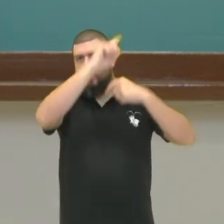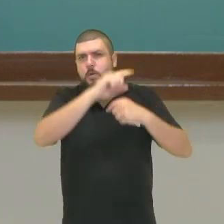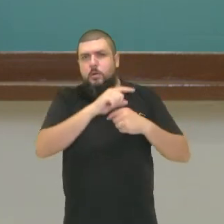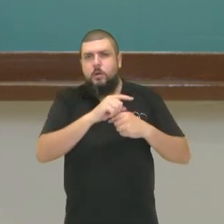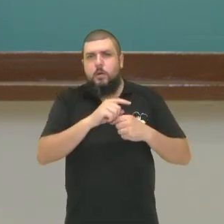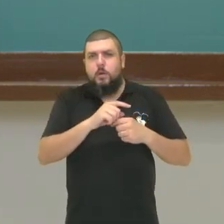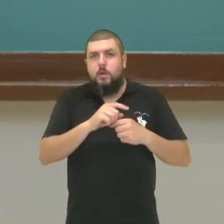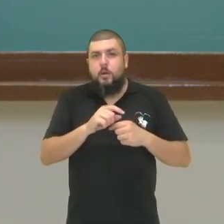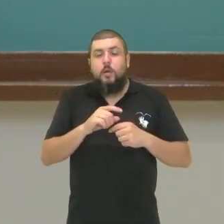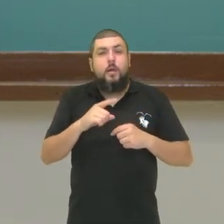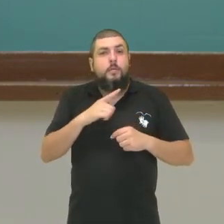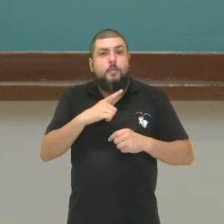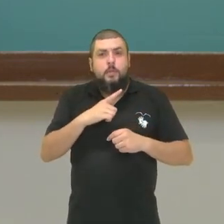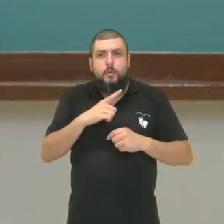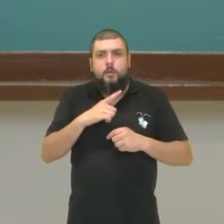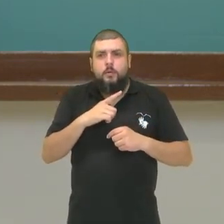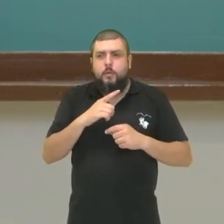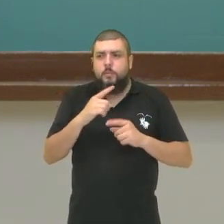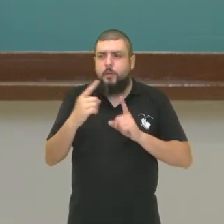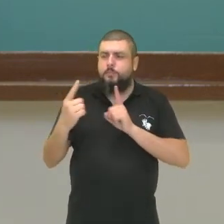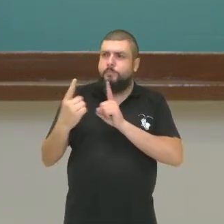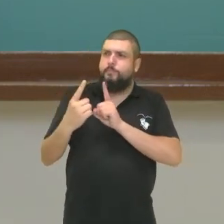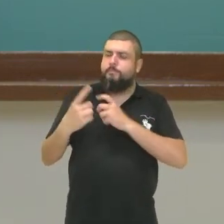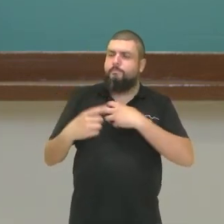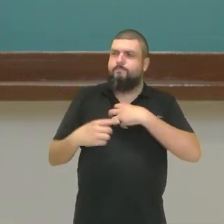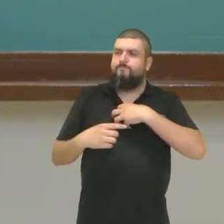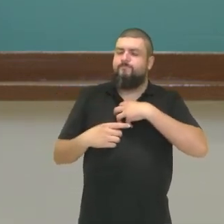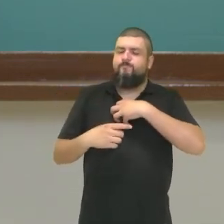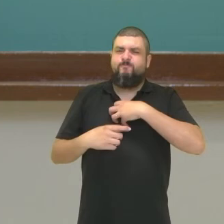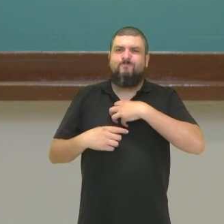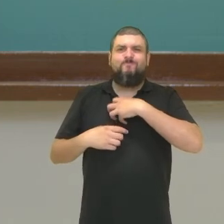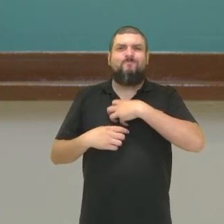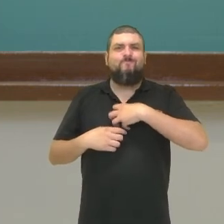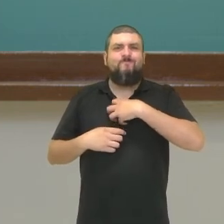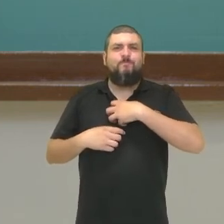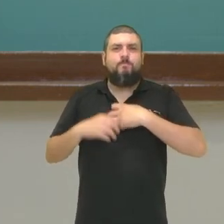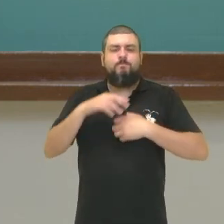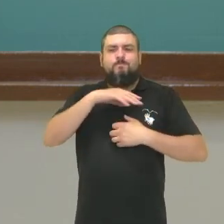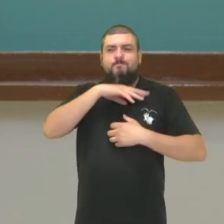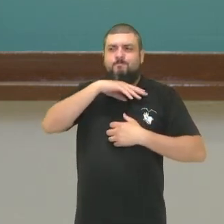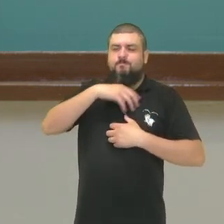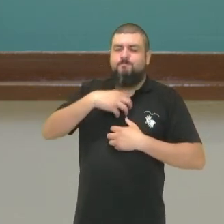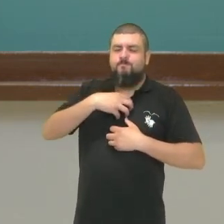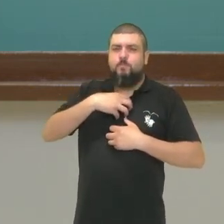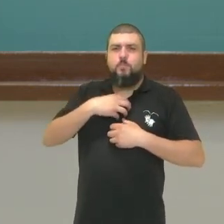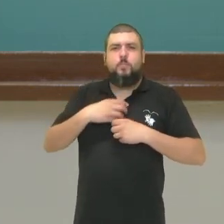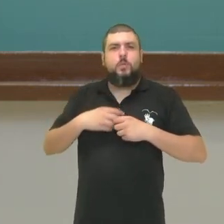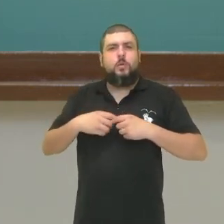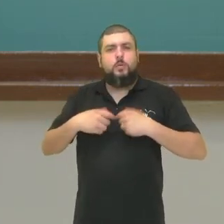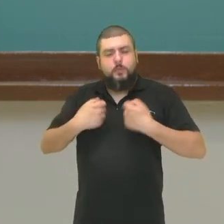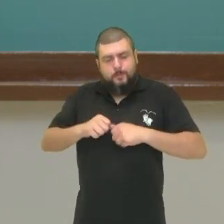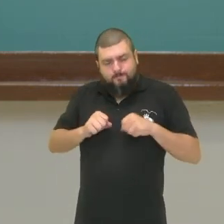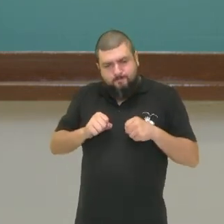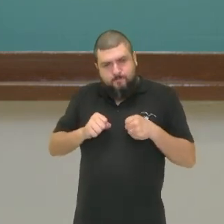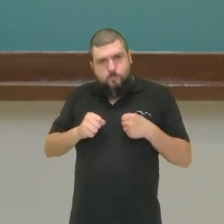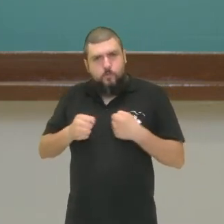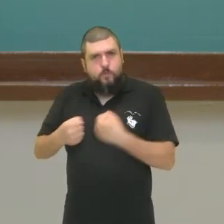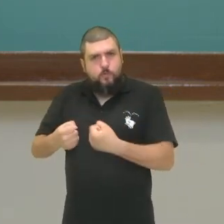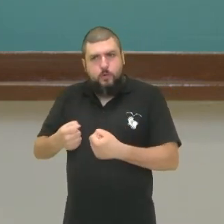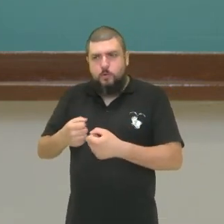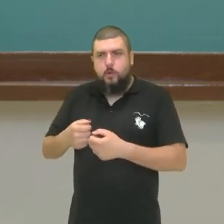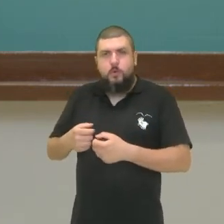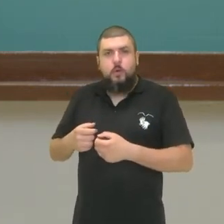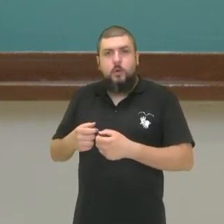numa situação desconfortável e preciso superar aquilo, então eu me desenvolvo